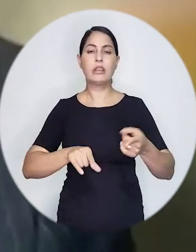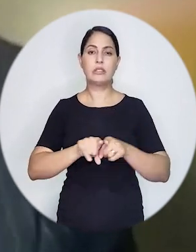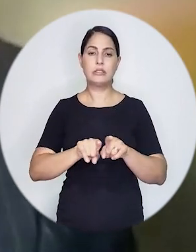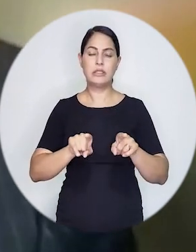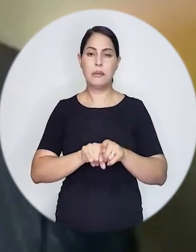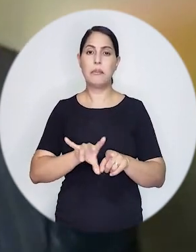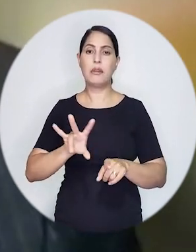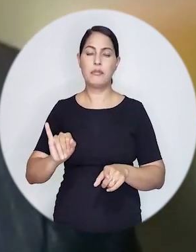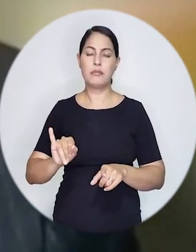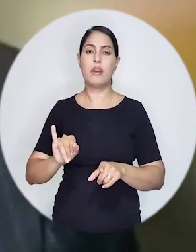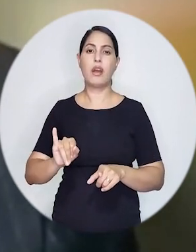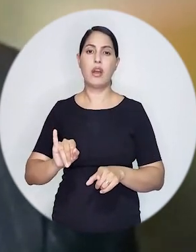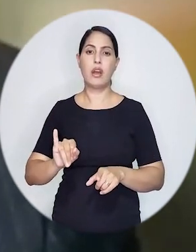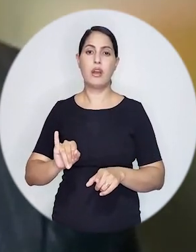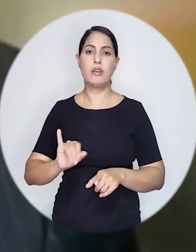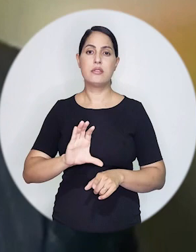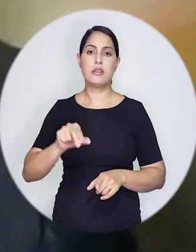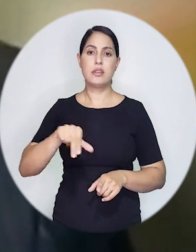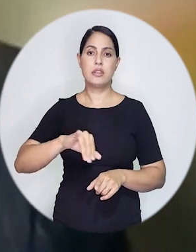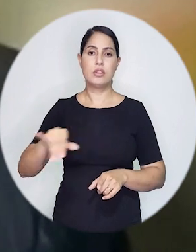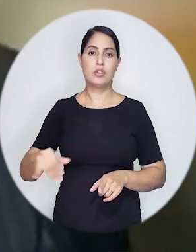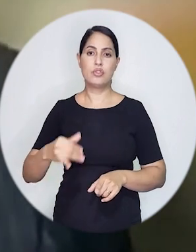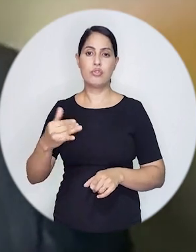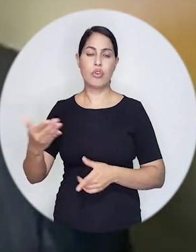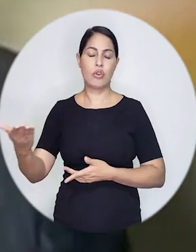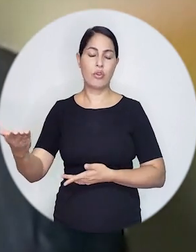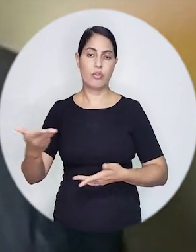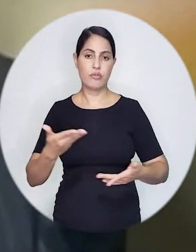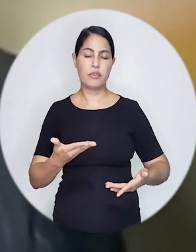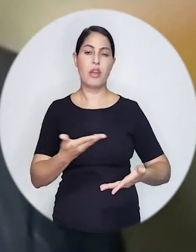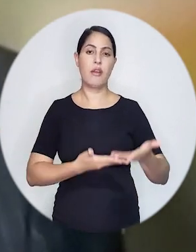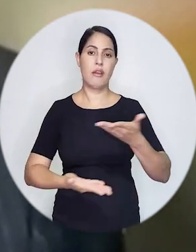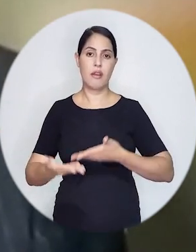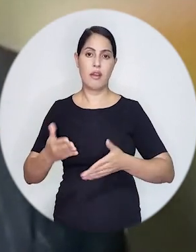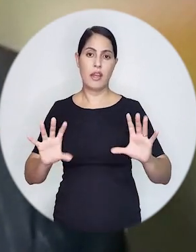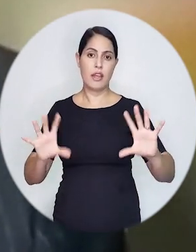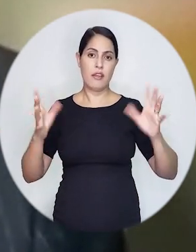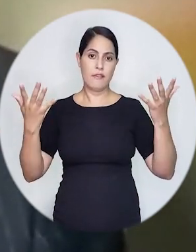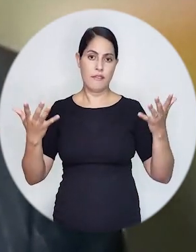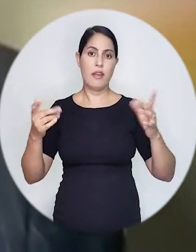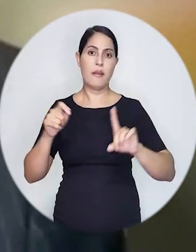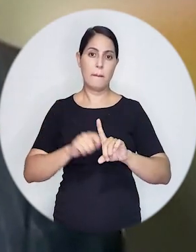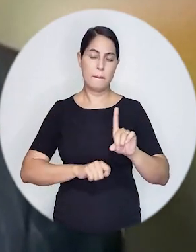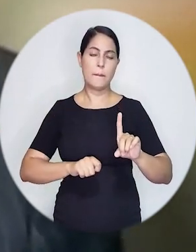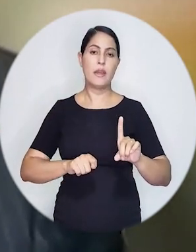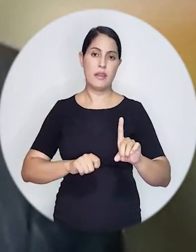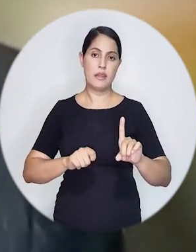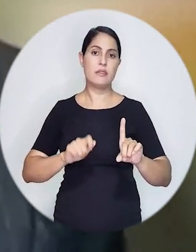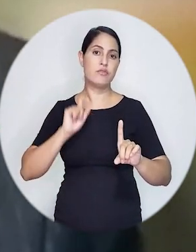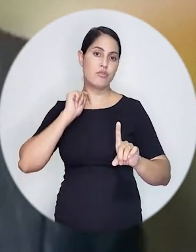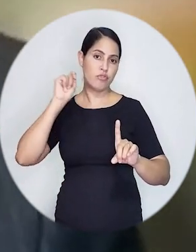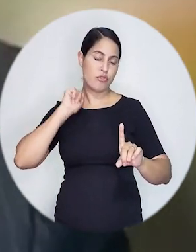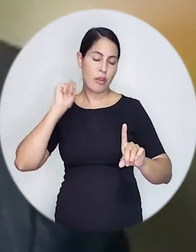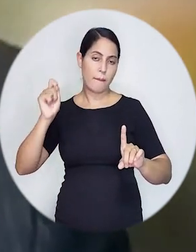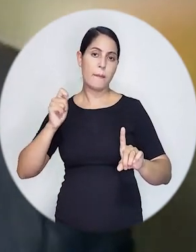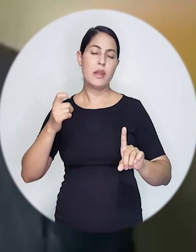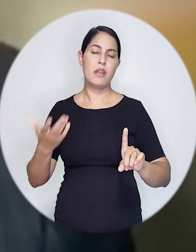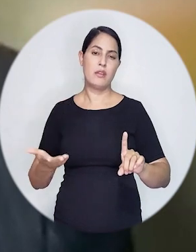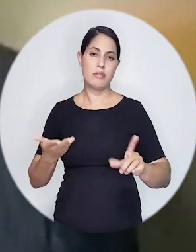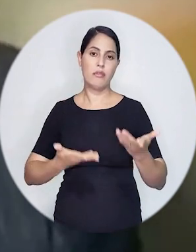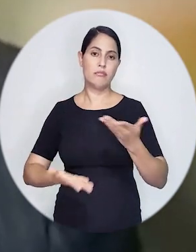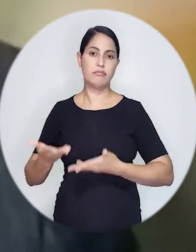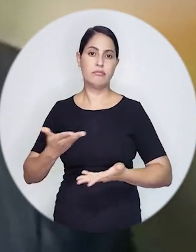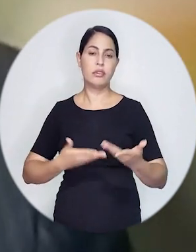entidades. Vamos convocar também o próprio Conselho Nacional de Justiça para esse evento em abril, as comissões